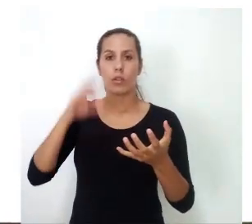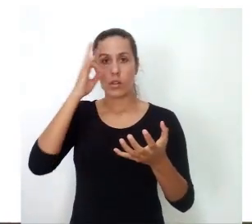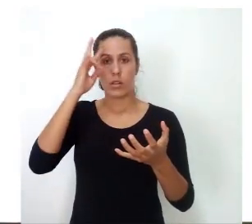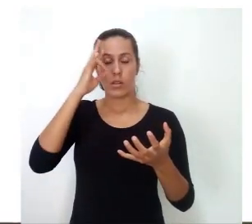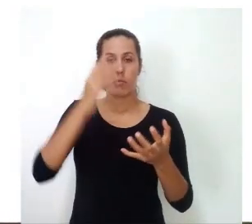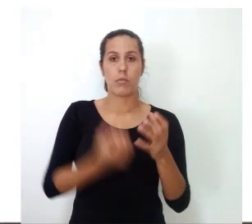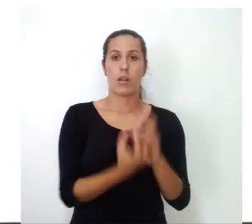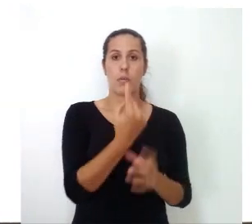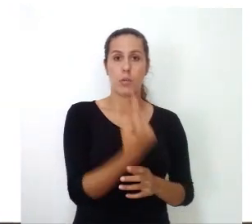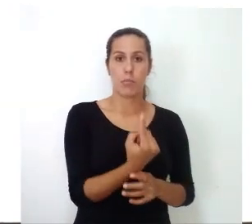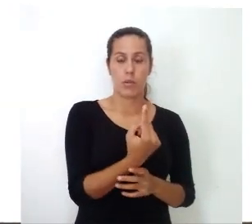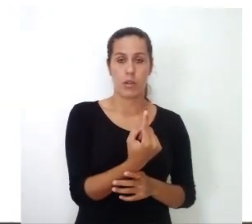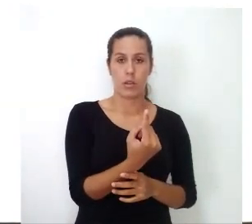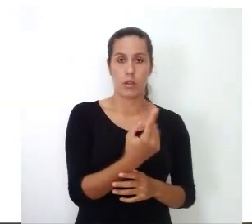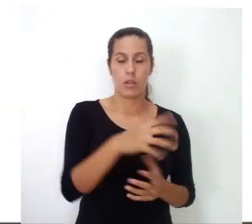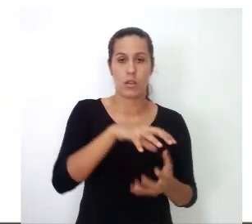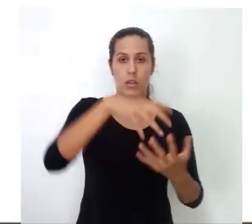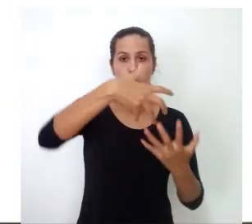Eles ficam